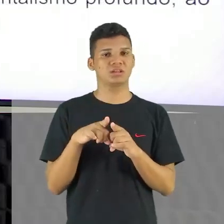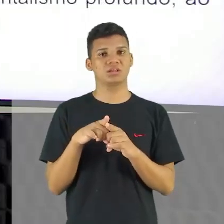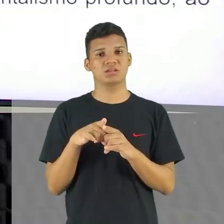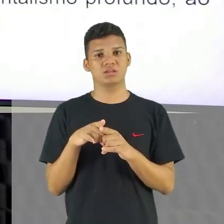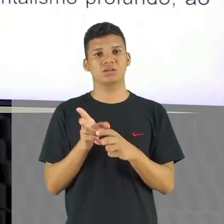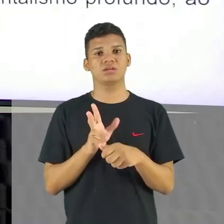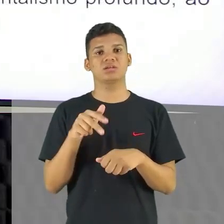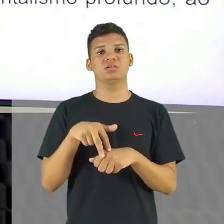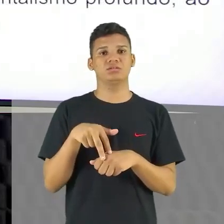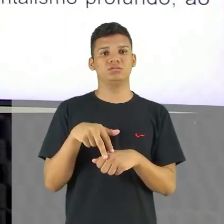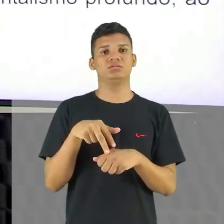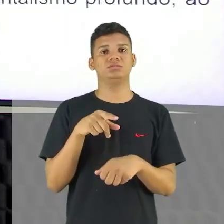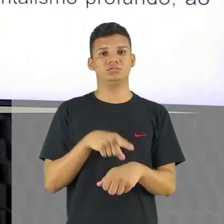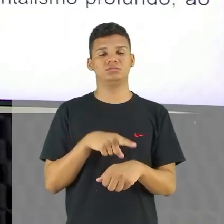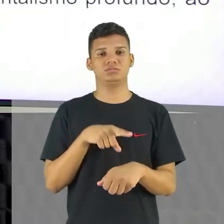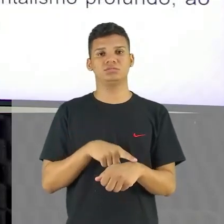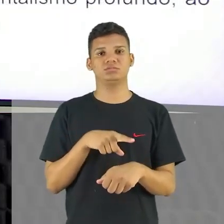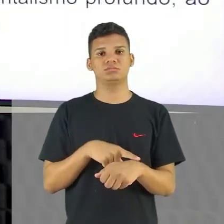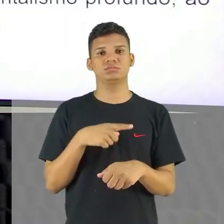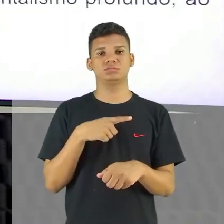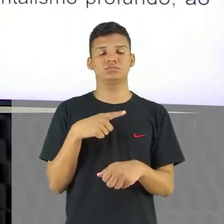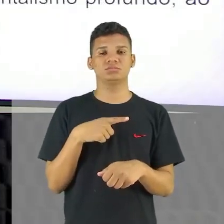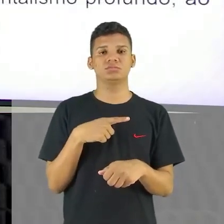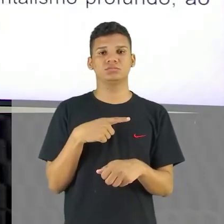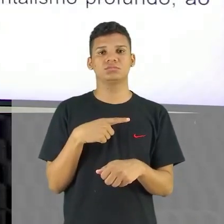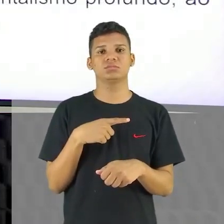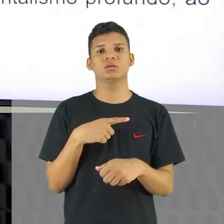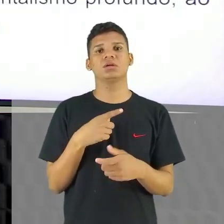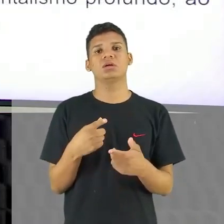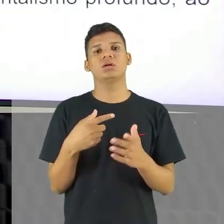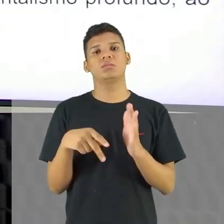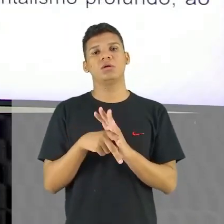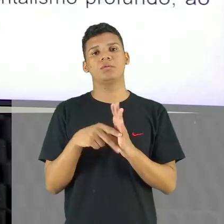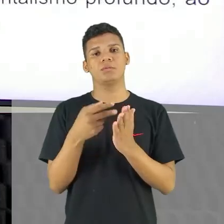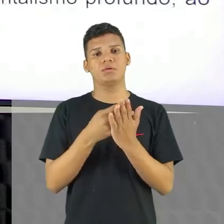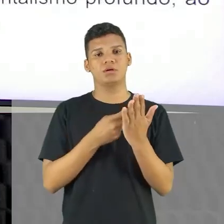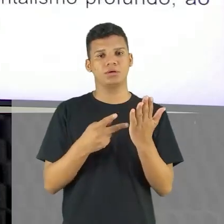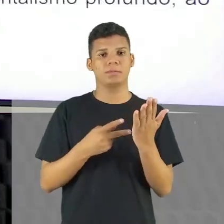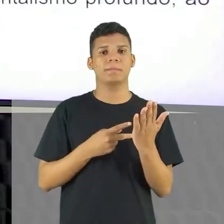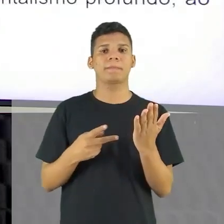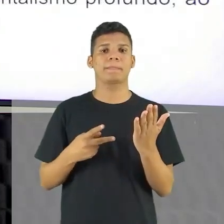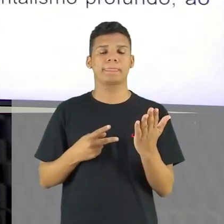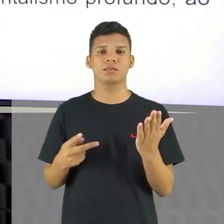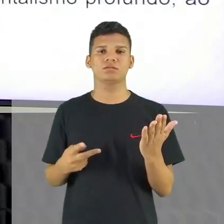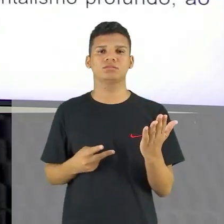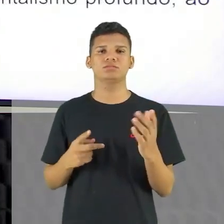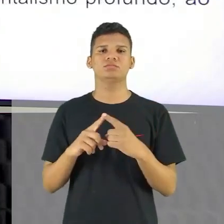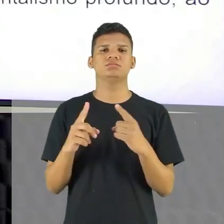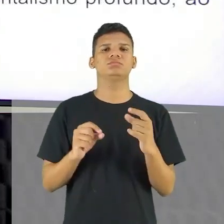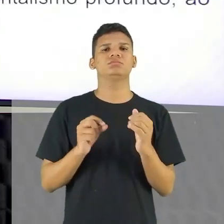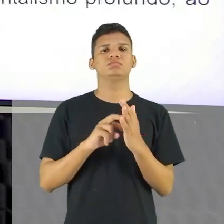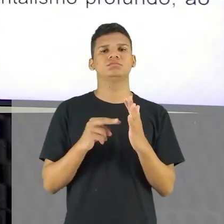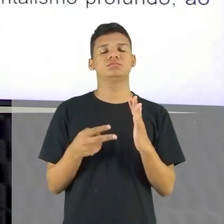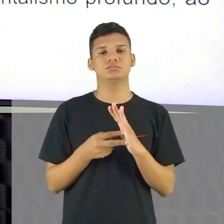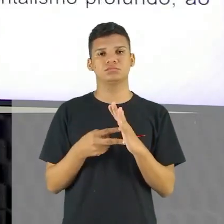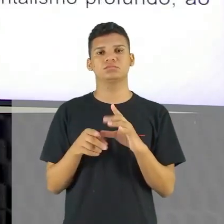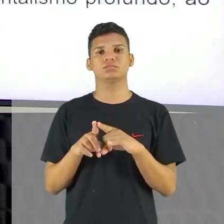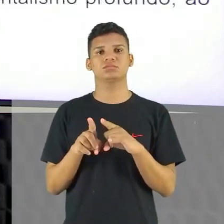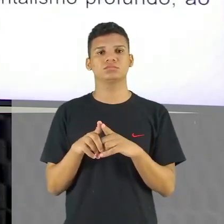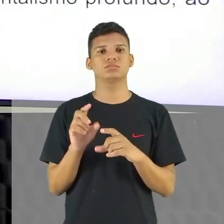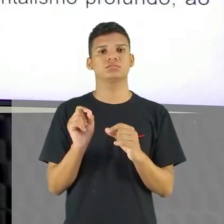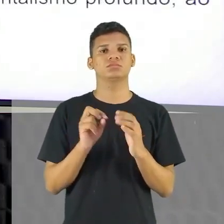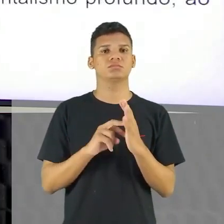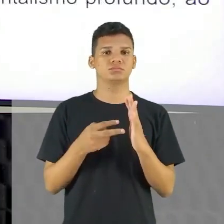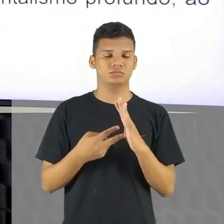exista nessa obra, na verdade, nesse poema, ou em alguns dos poemas, uma fidelidade à questão